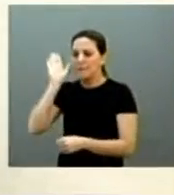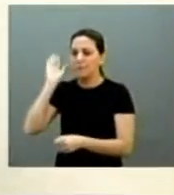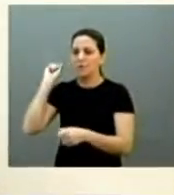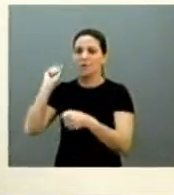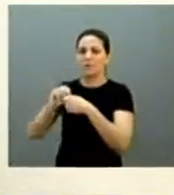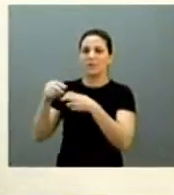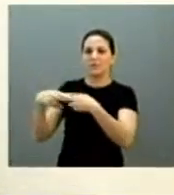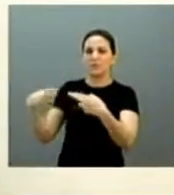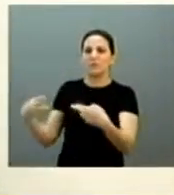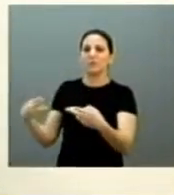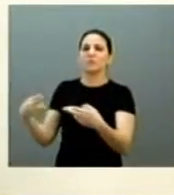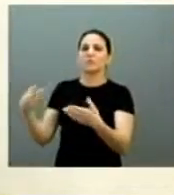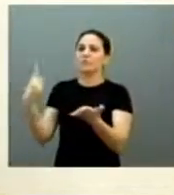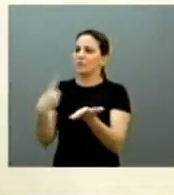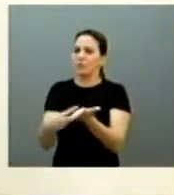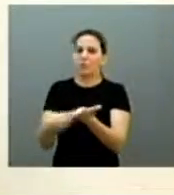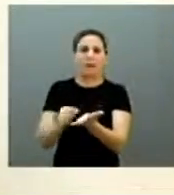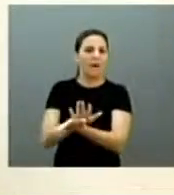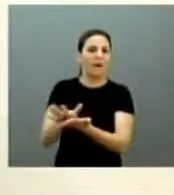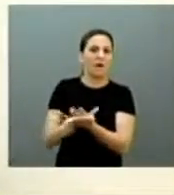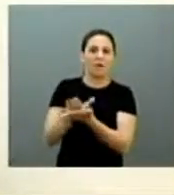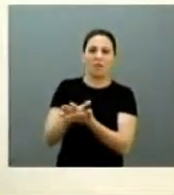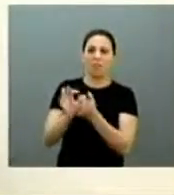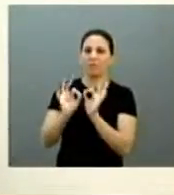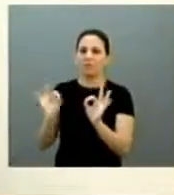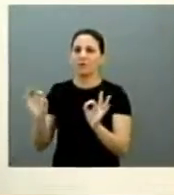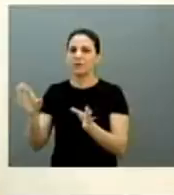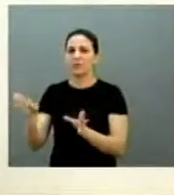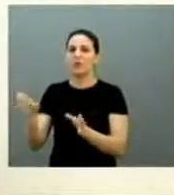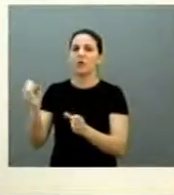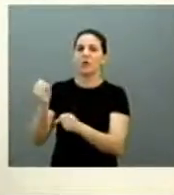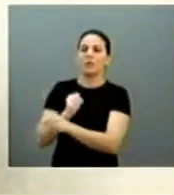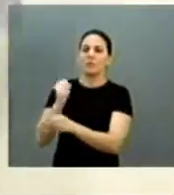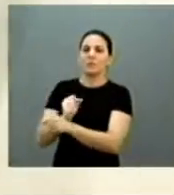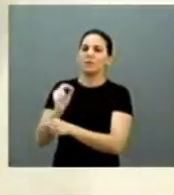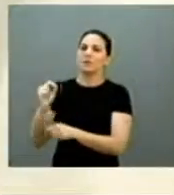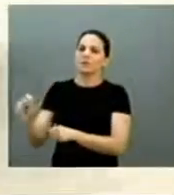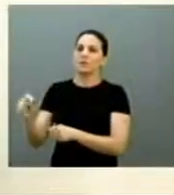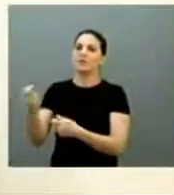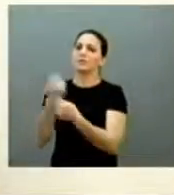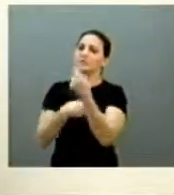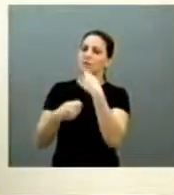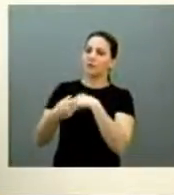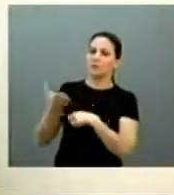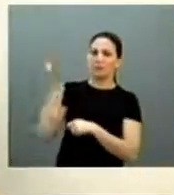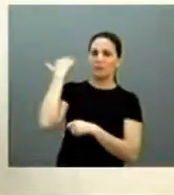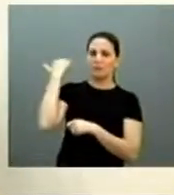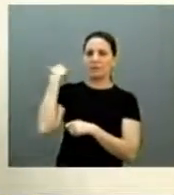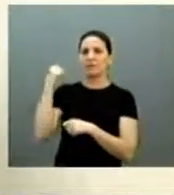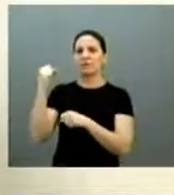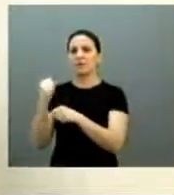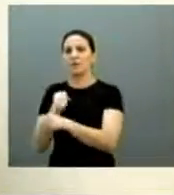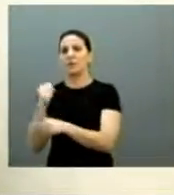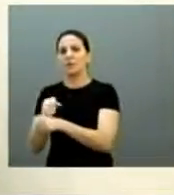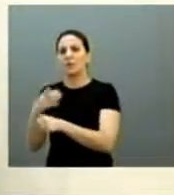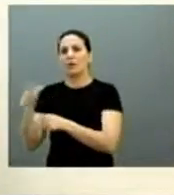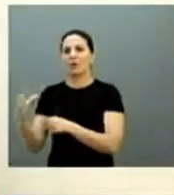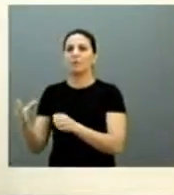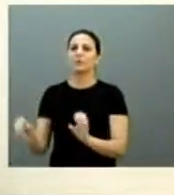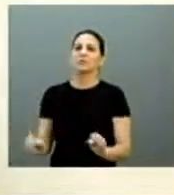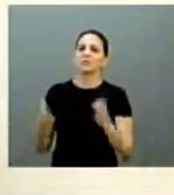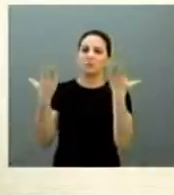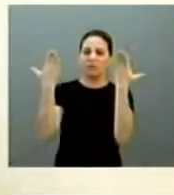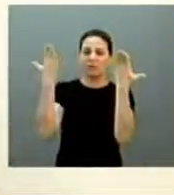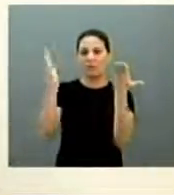aquilo, não está cumprindo. E detalhe principal, aquilo que eu falei. São obras de gestões passadas e obras inauguradas nesse governo